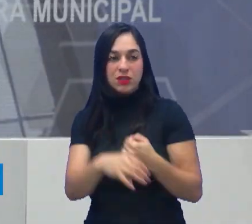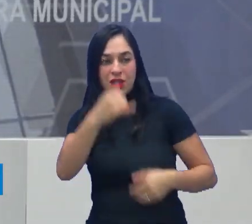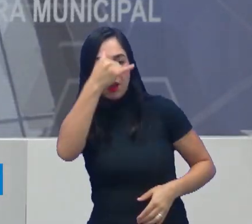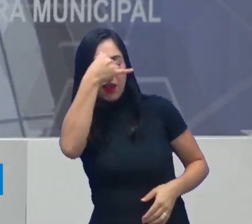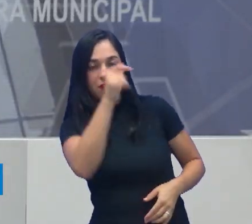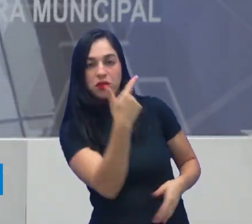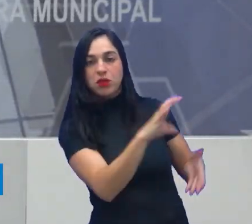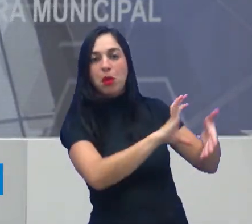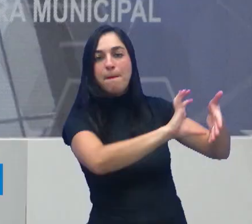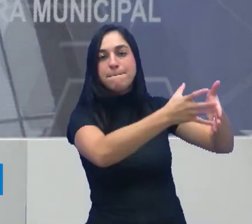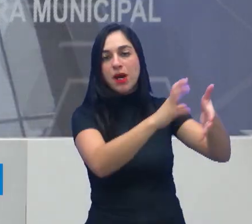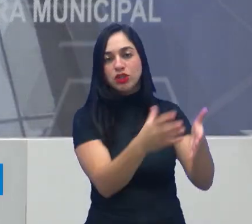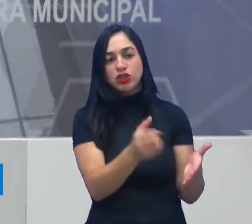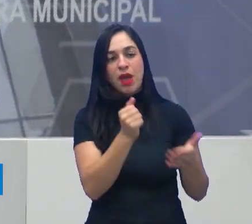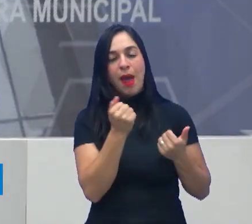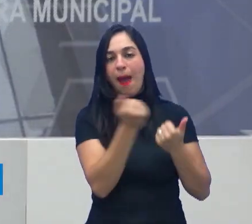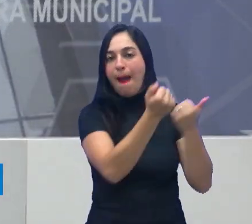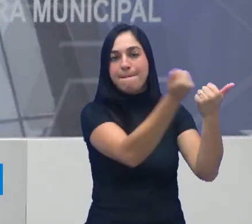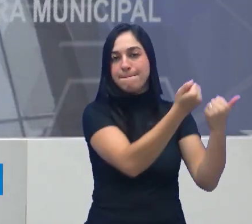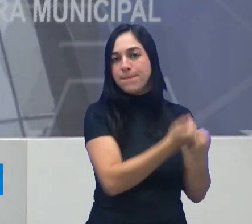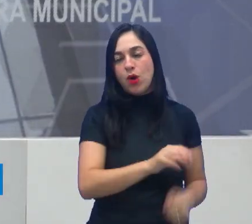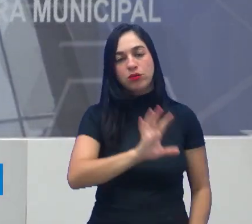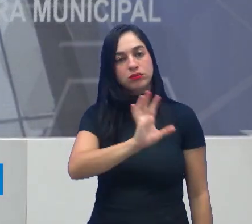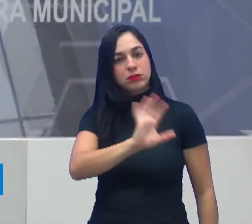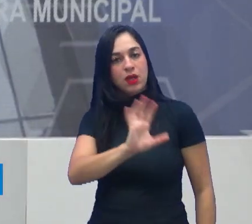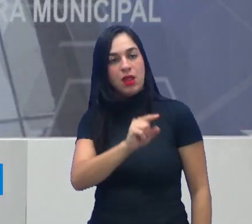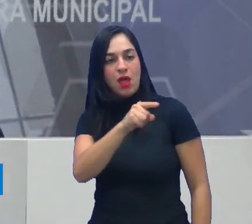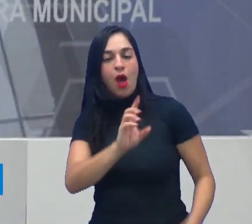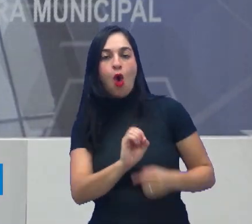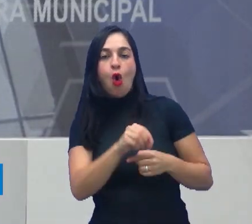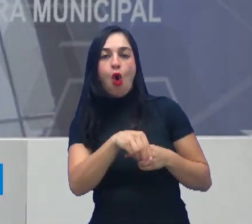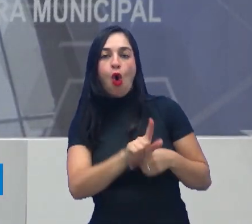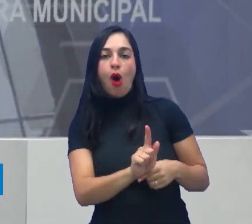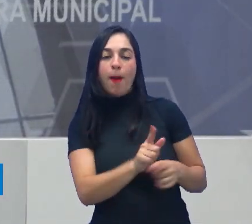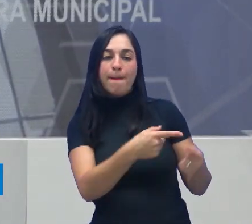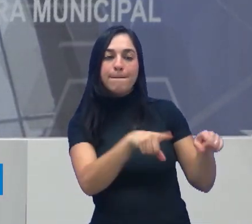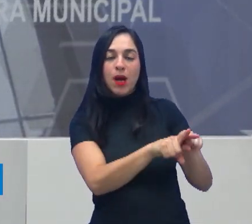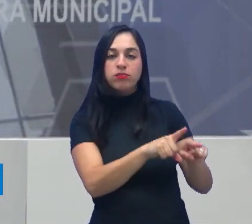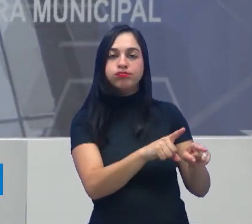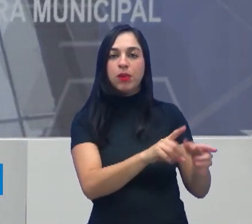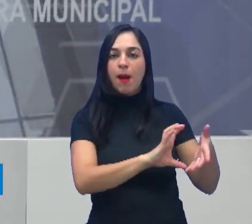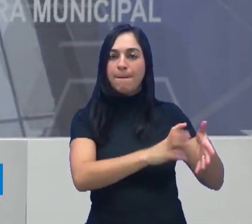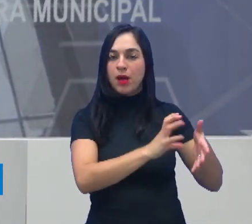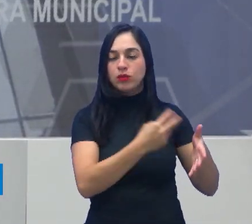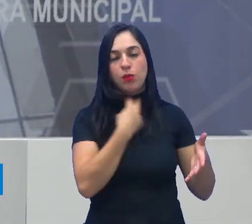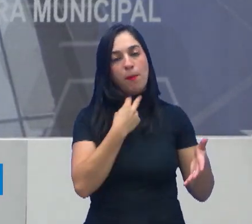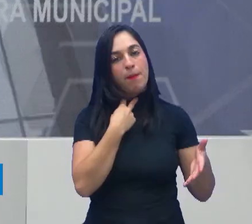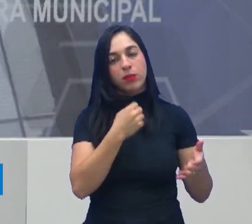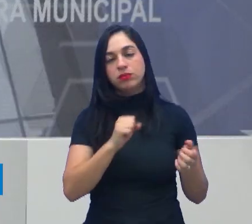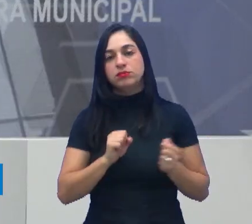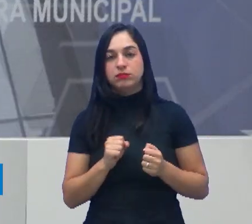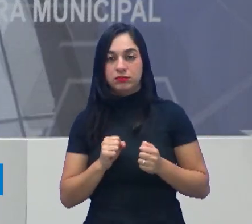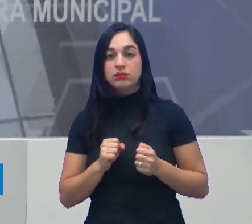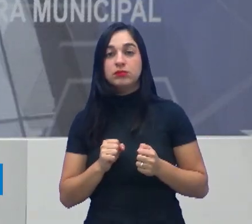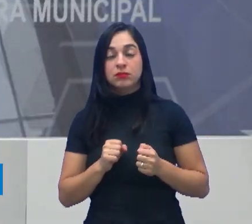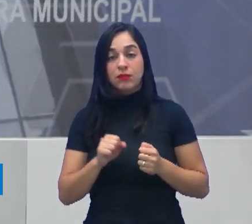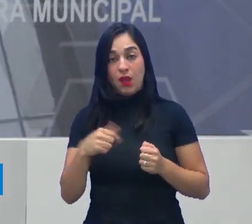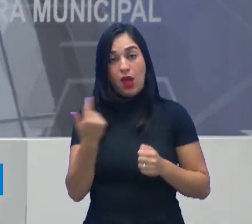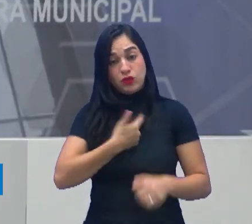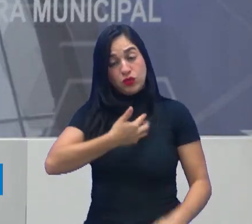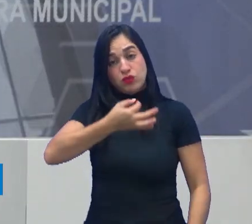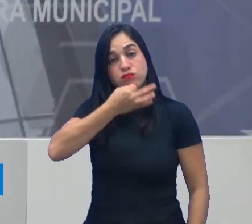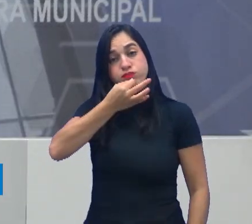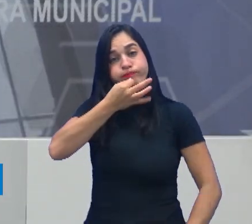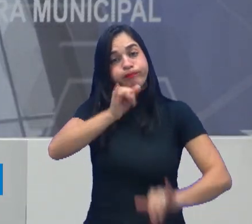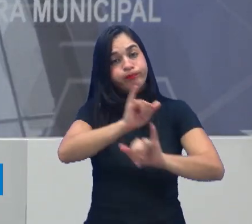muito menos ONGs e entidades ligadas a partidos políticos e que não possuem convênio com o município de São José dos Campos. Essa é a nossa opinião, esse